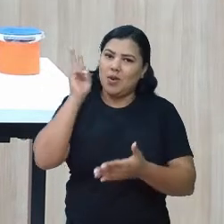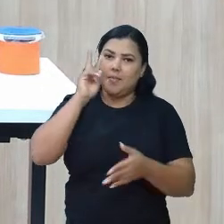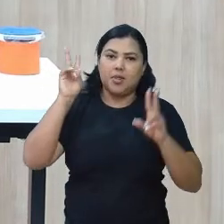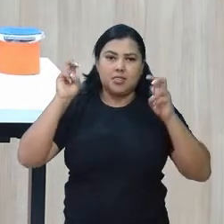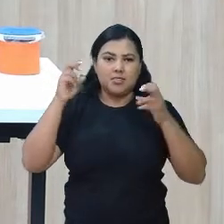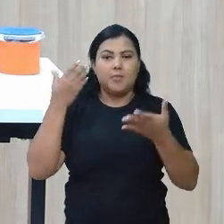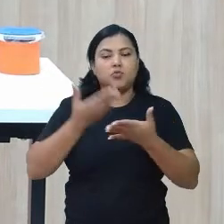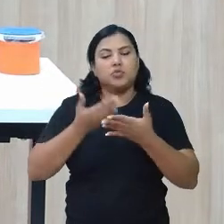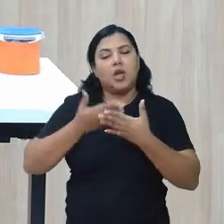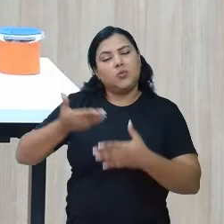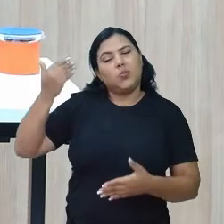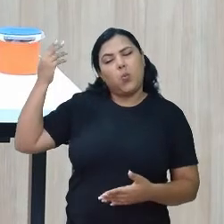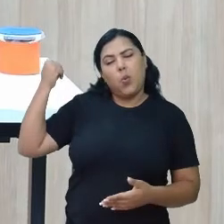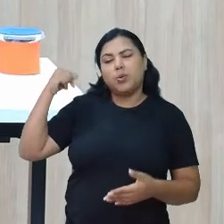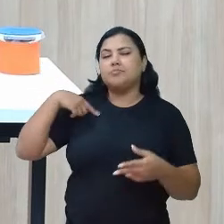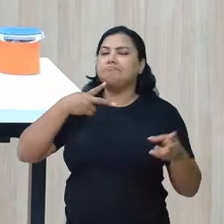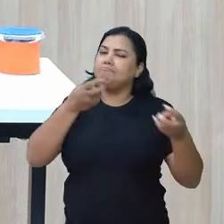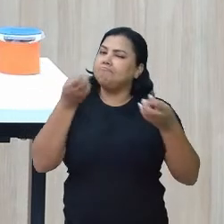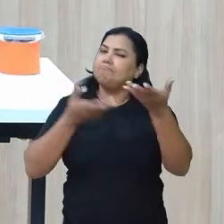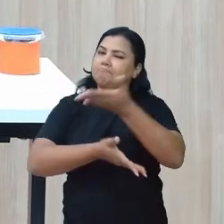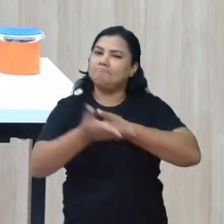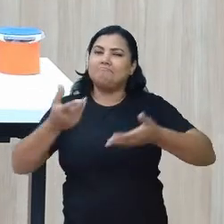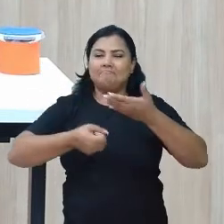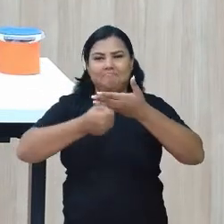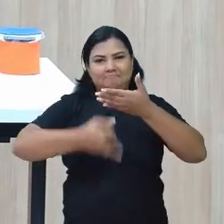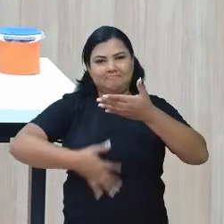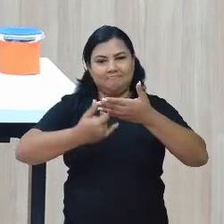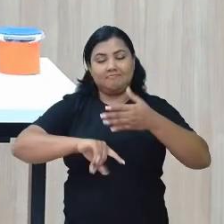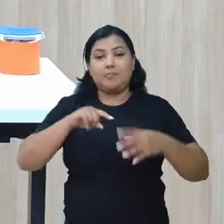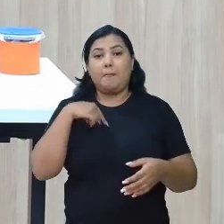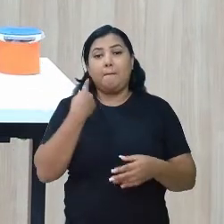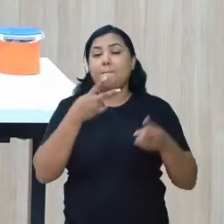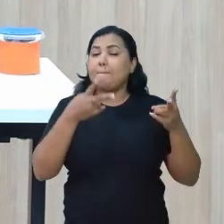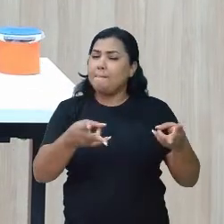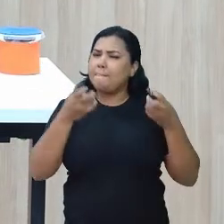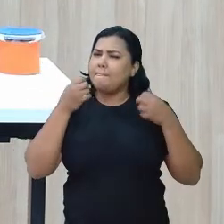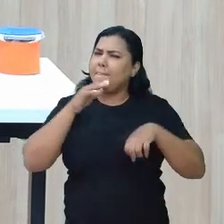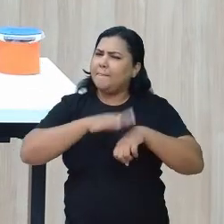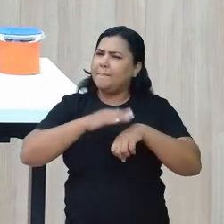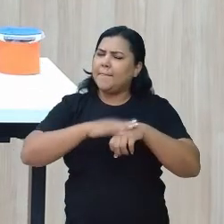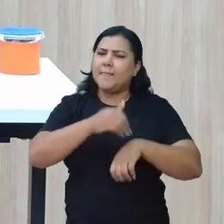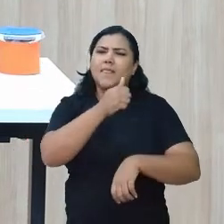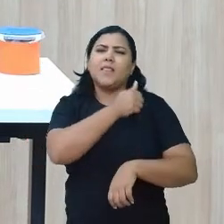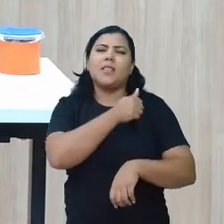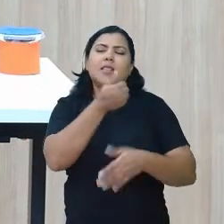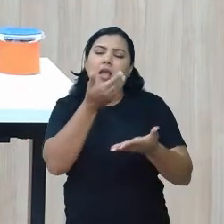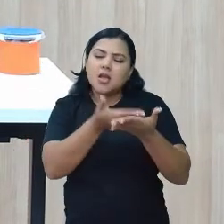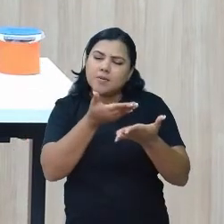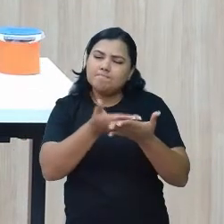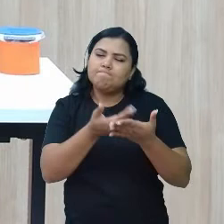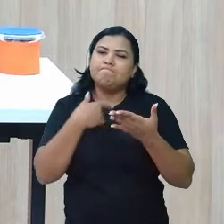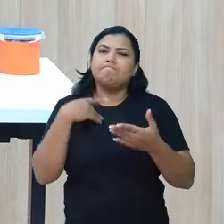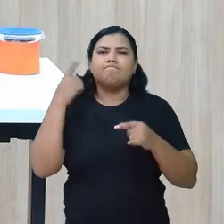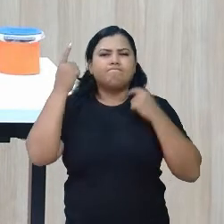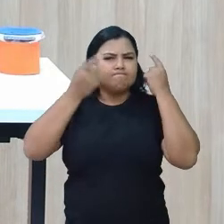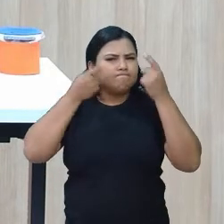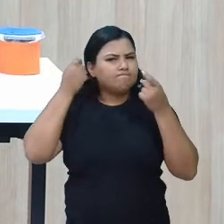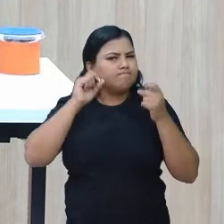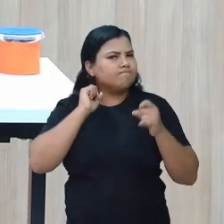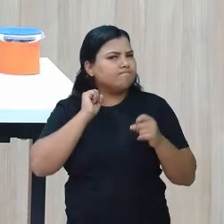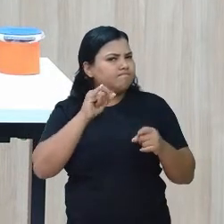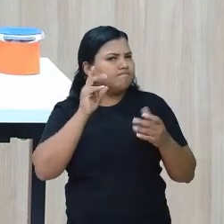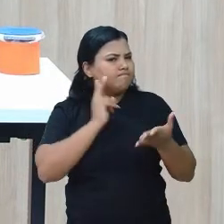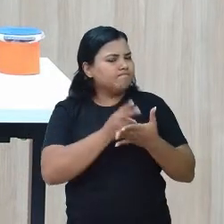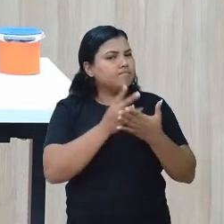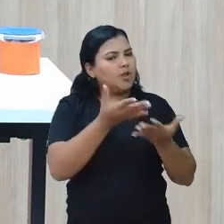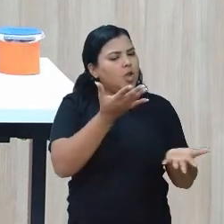deu para perceber aí na interação do chat, e a gente percebeu que durante a aula a preocupação era, mantido esse equilíbrio,